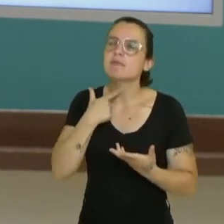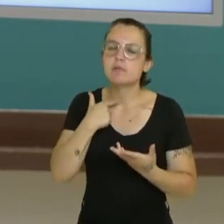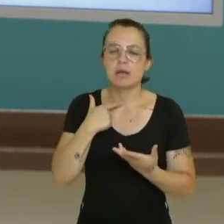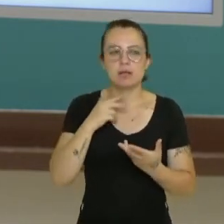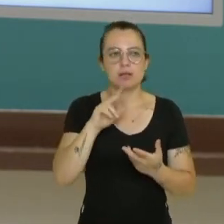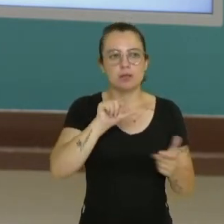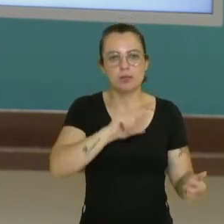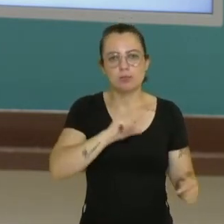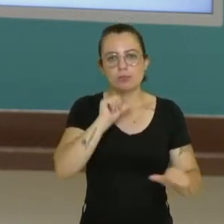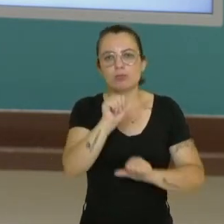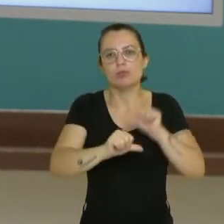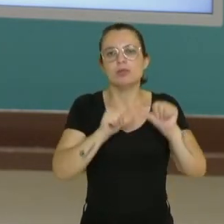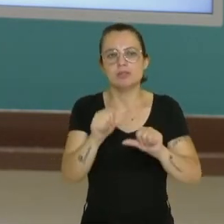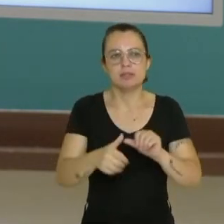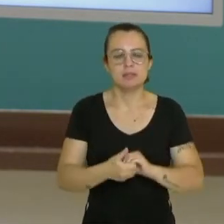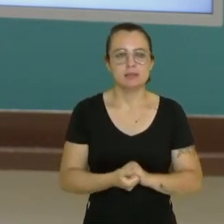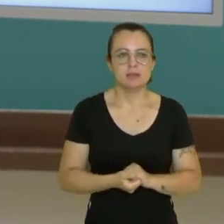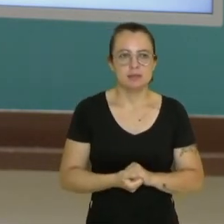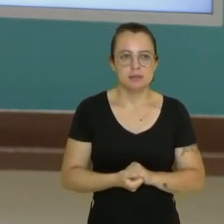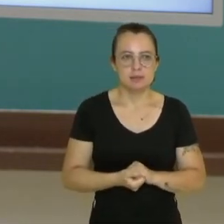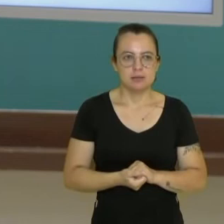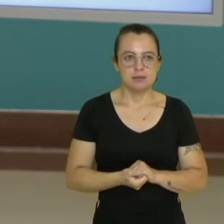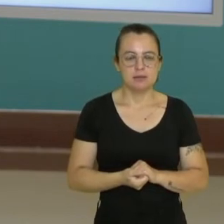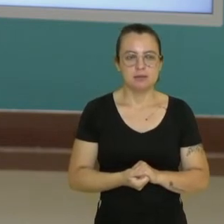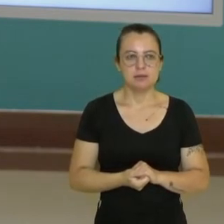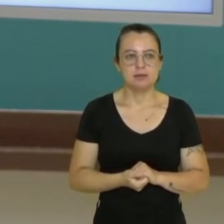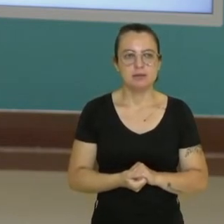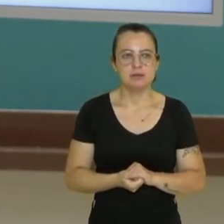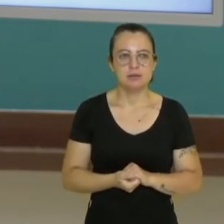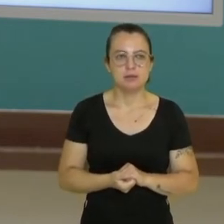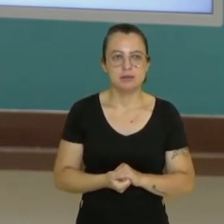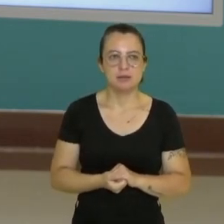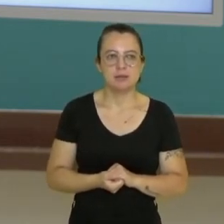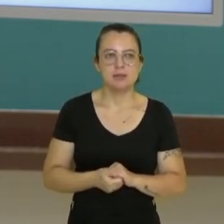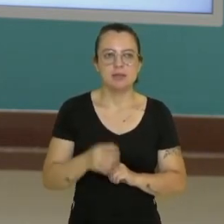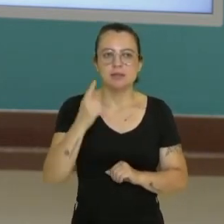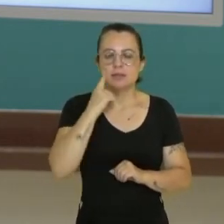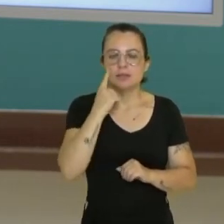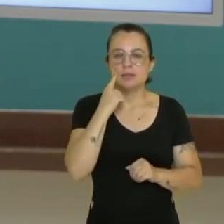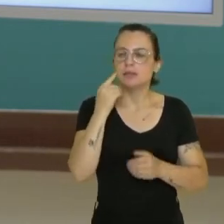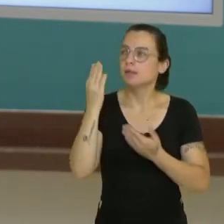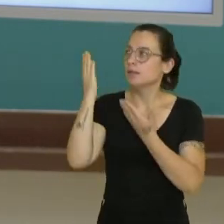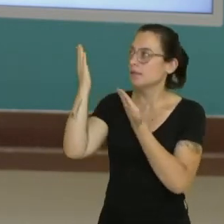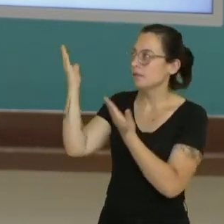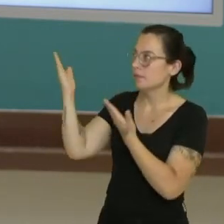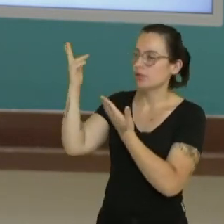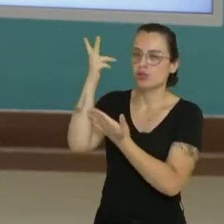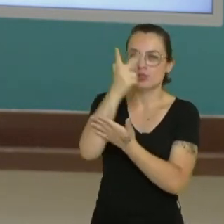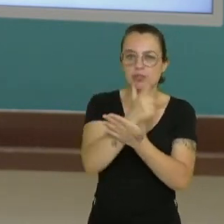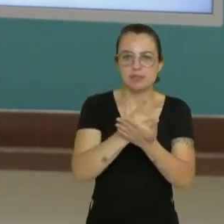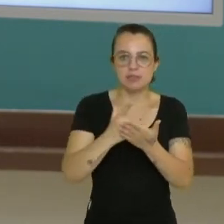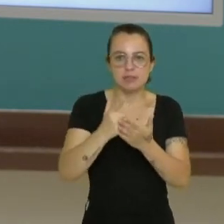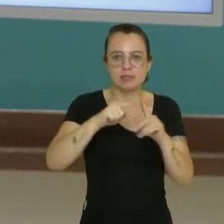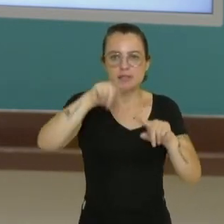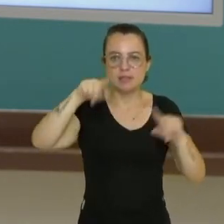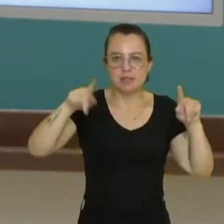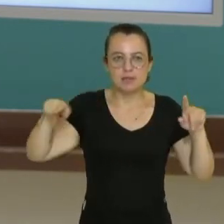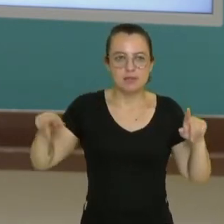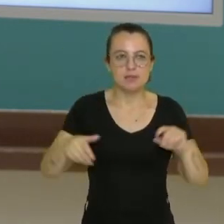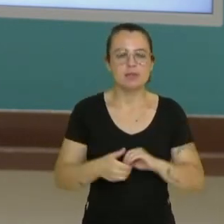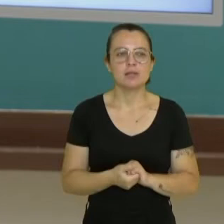trocá-la, daí ela já não é considerado essencial. Vamos ver aqui graficamente, gráfico é uma coisa muito